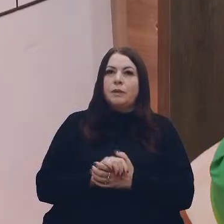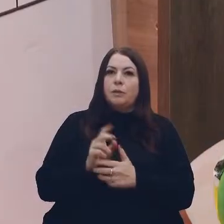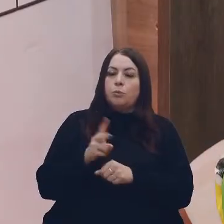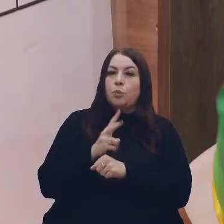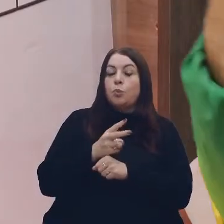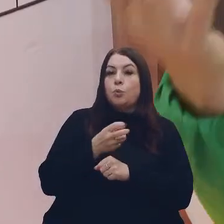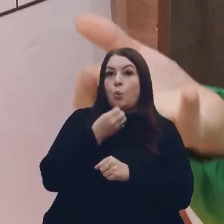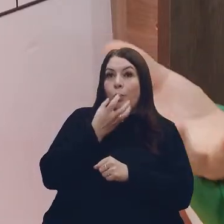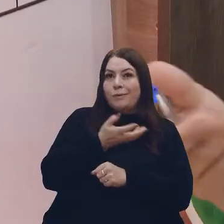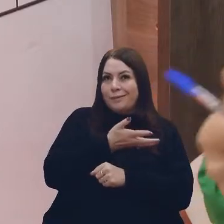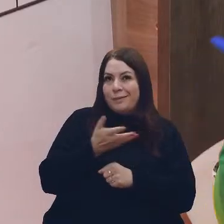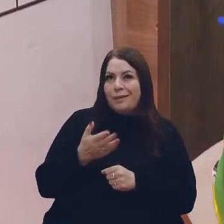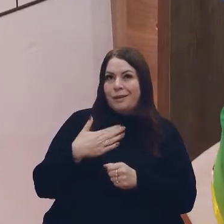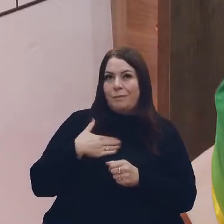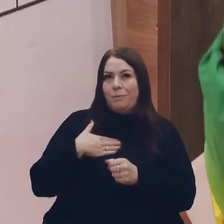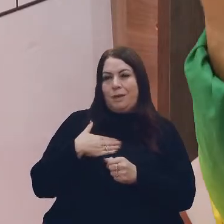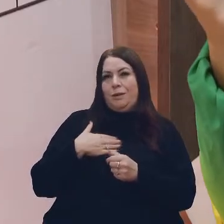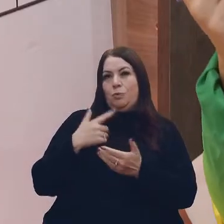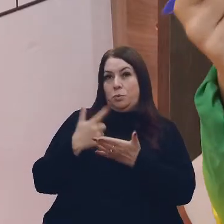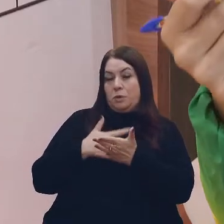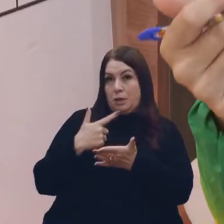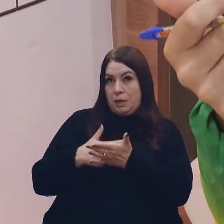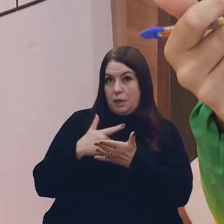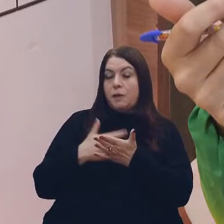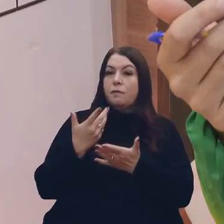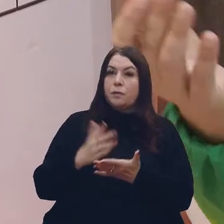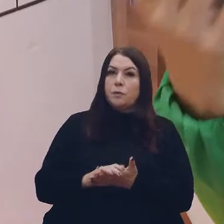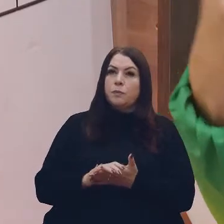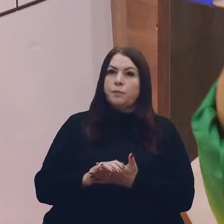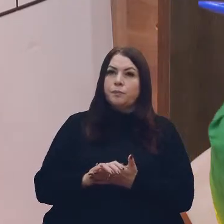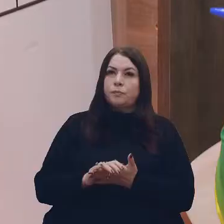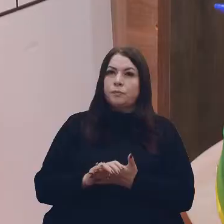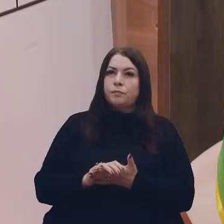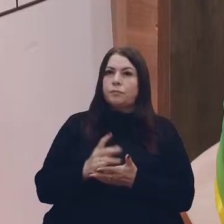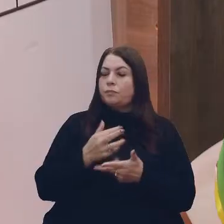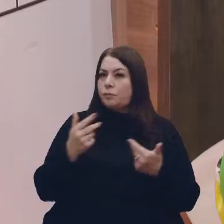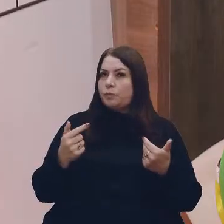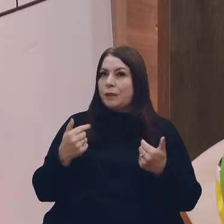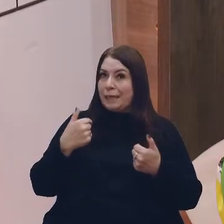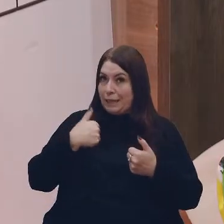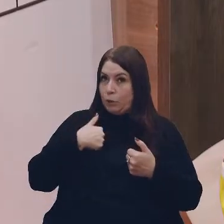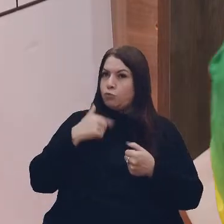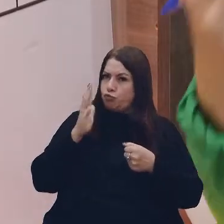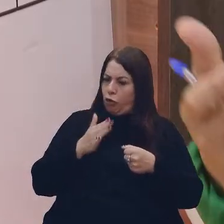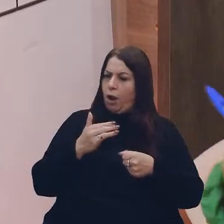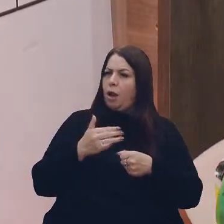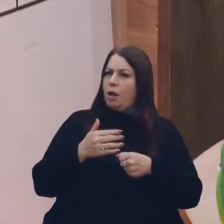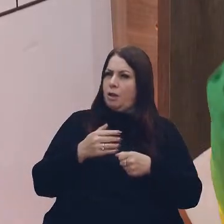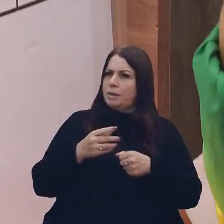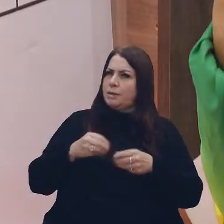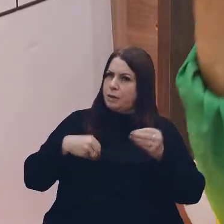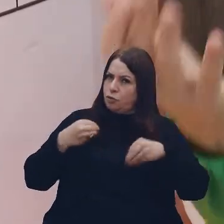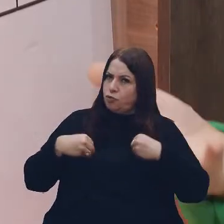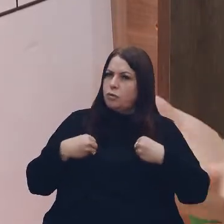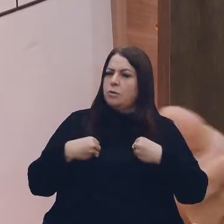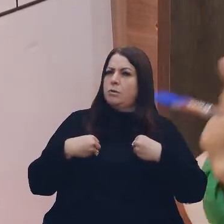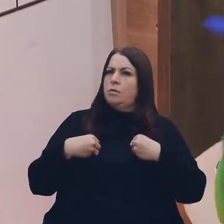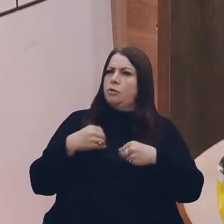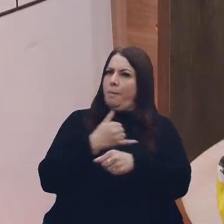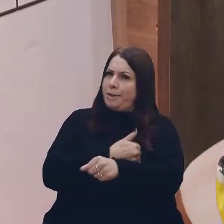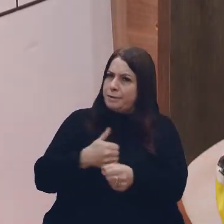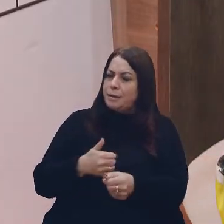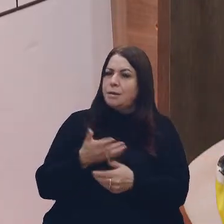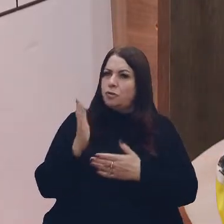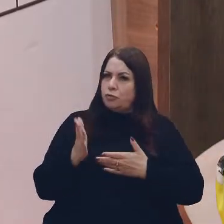procuro relatar nas minhas biografias, né, que muitas coisas que eu passo, né, que eu passei, que eu